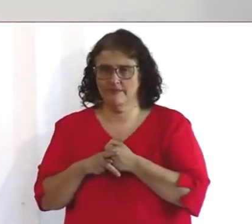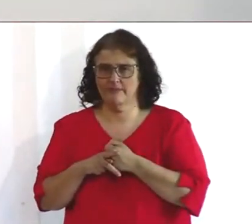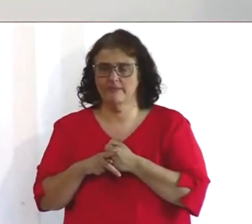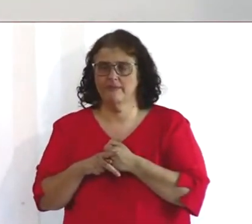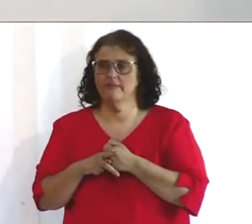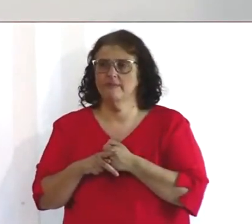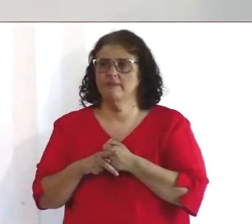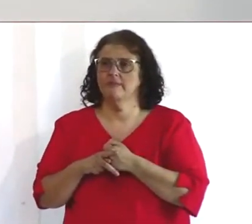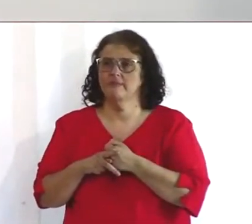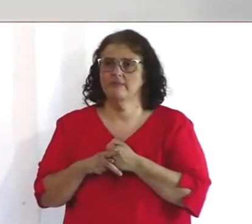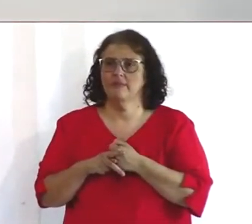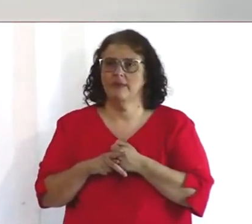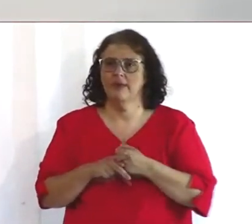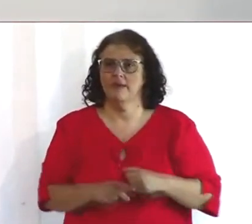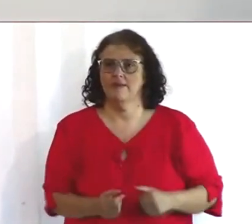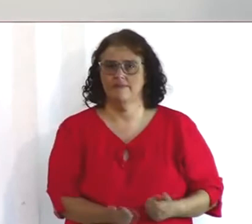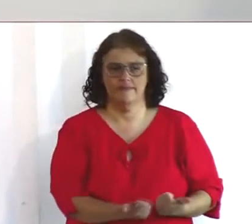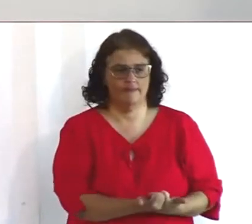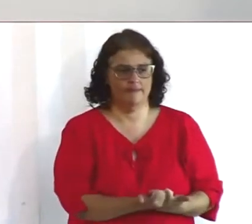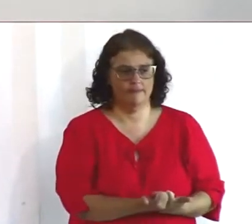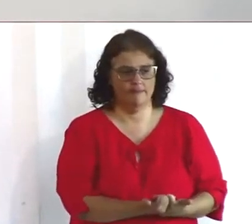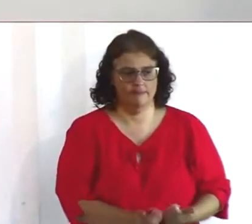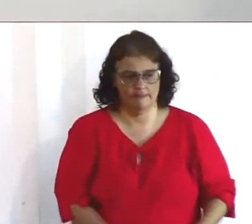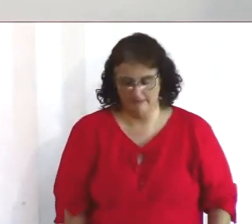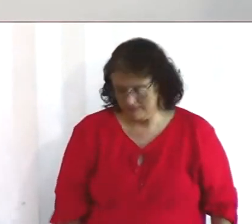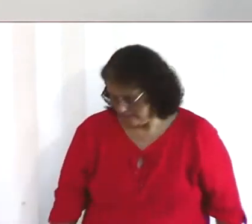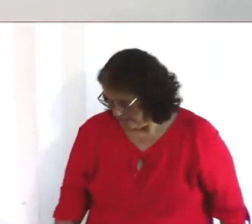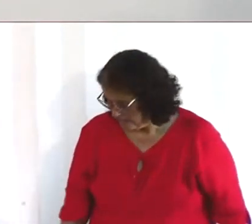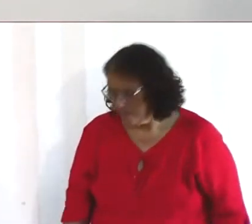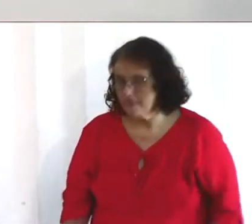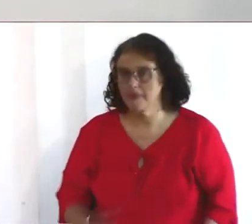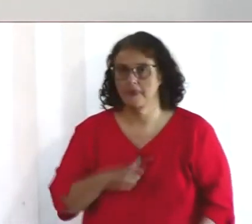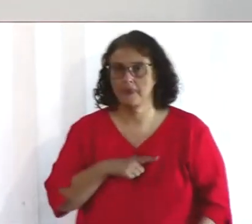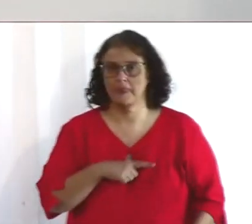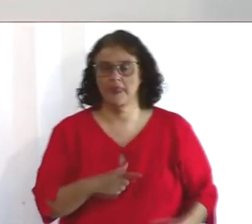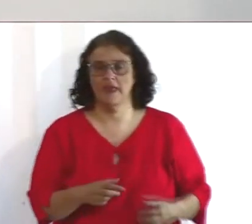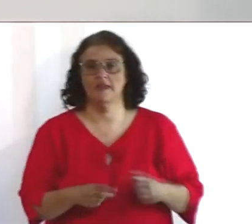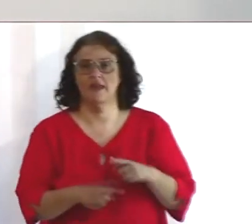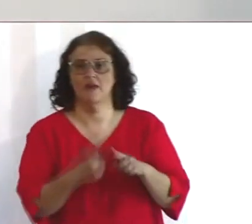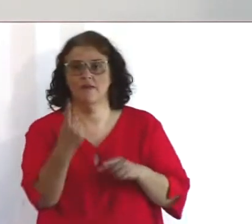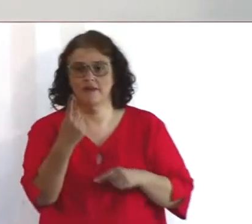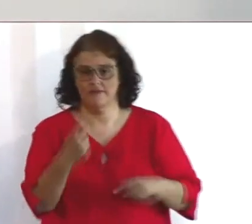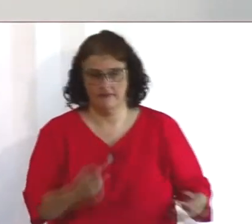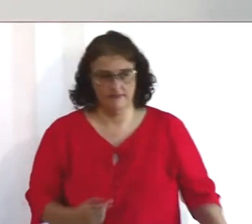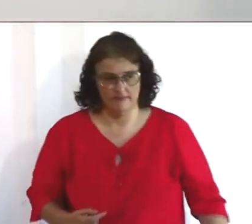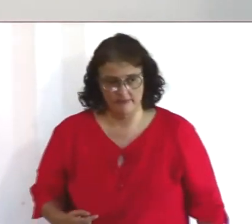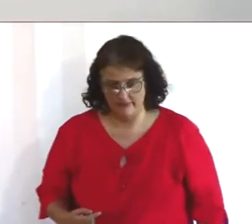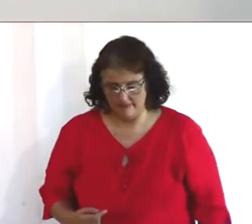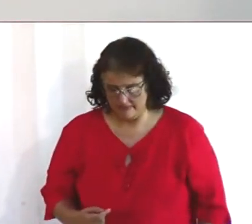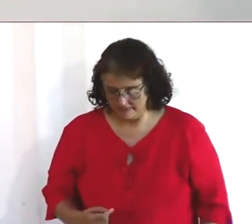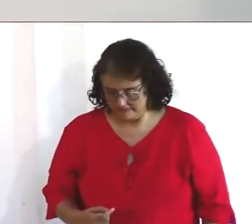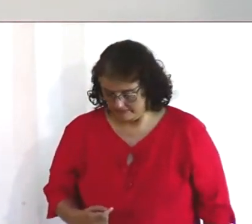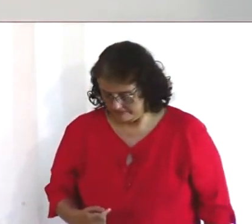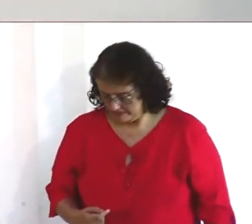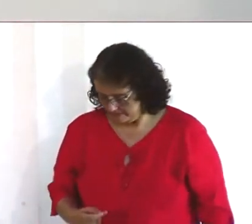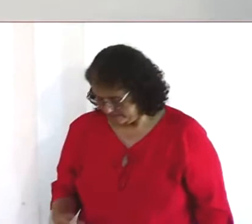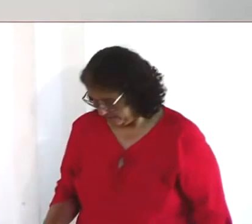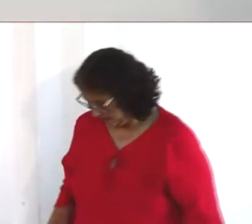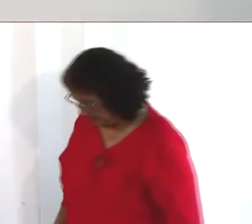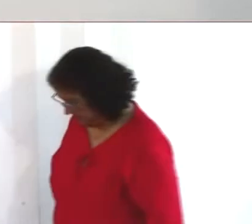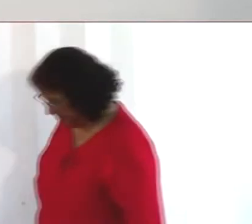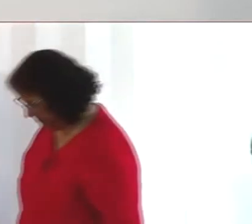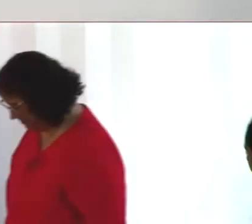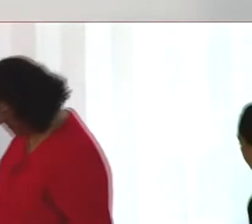Nicodemos, quando visitou Jesus à noite, não tinha nenhuma enfermidade física, mas tinha uma, não conseguia entender o que era nascer de